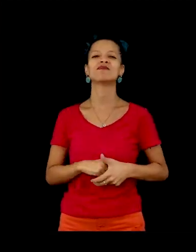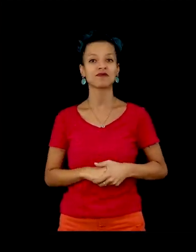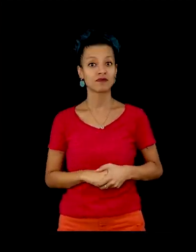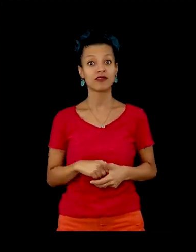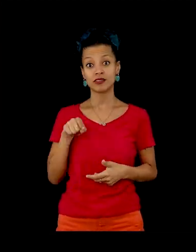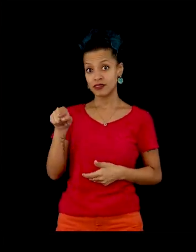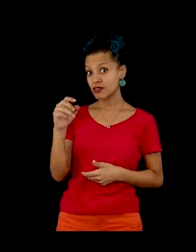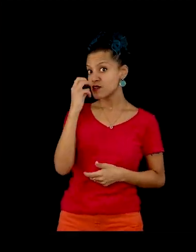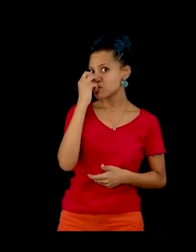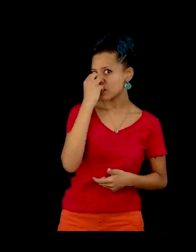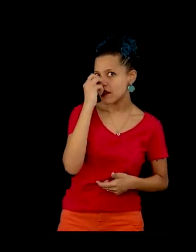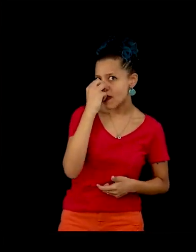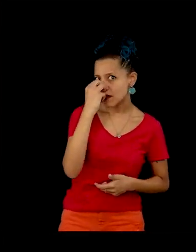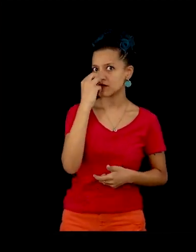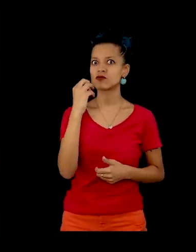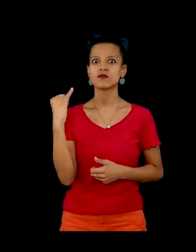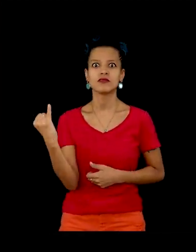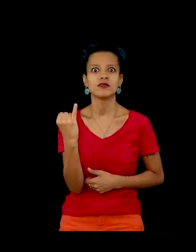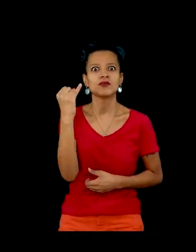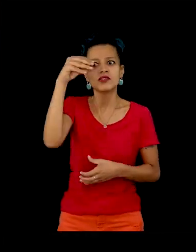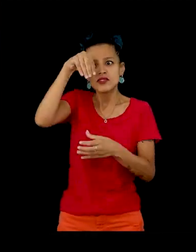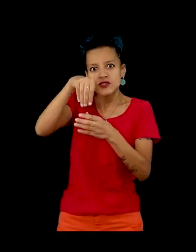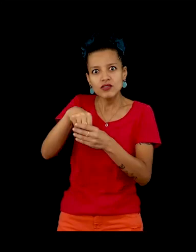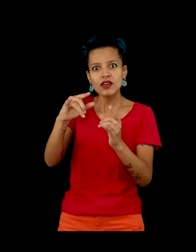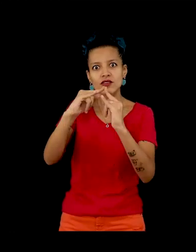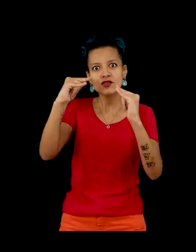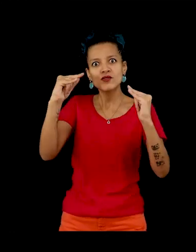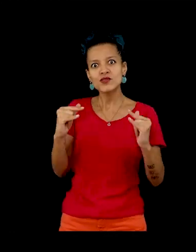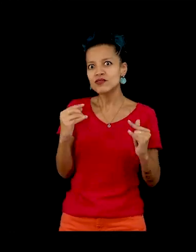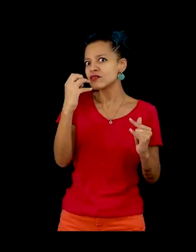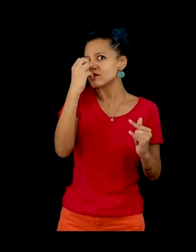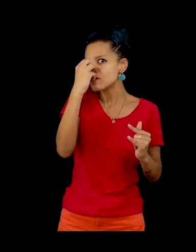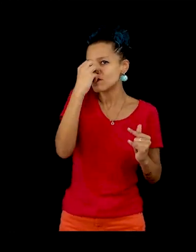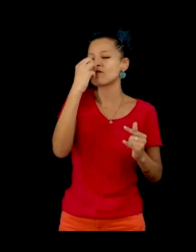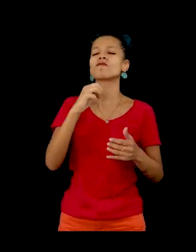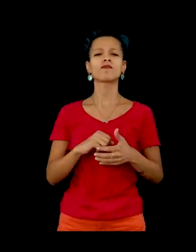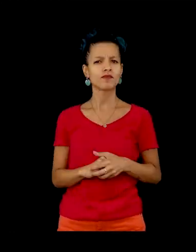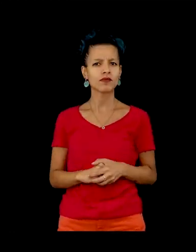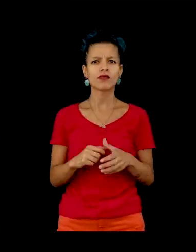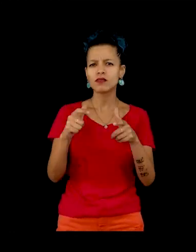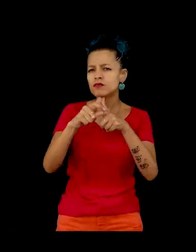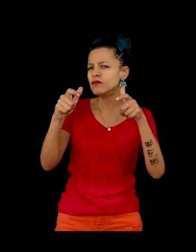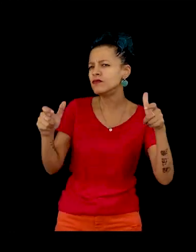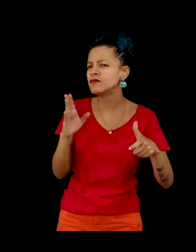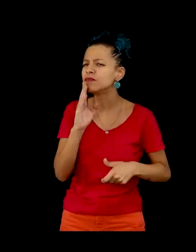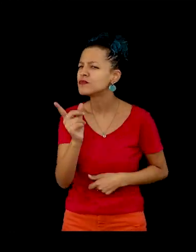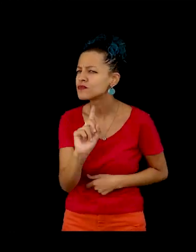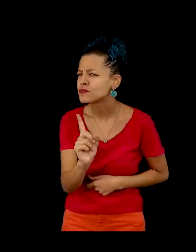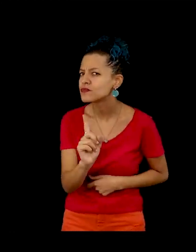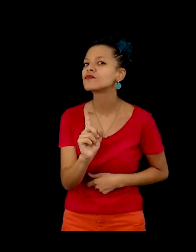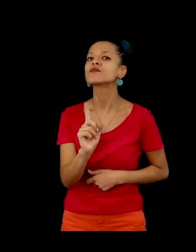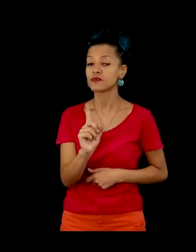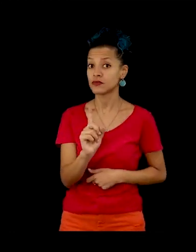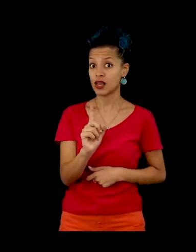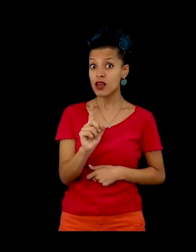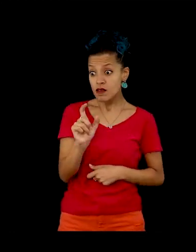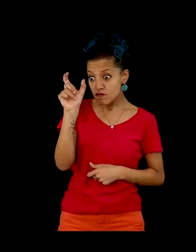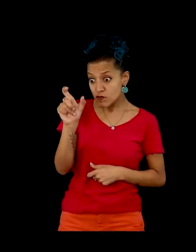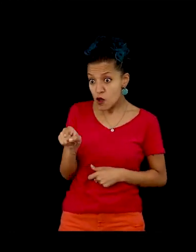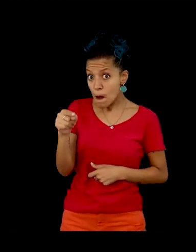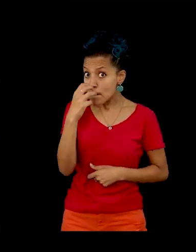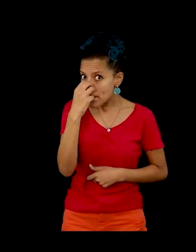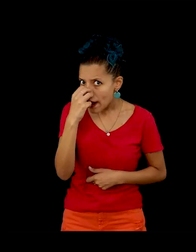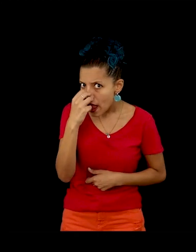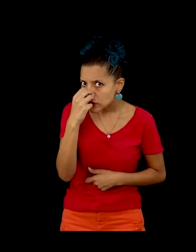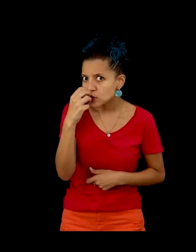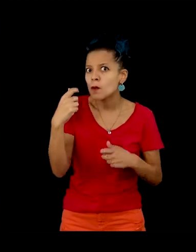o palhaço é a alma do circo. Mas o que muita gente desconhece é que para ser palhaço precisa treinar